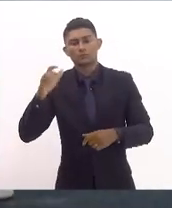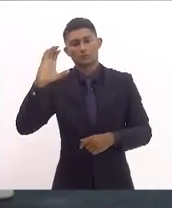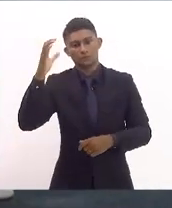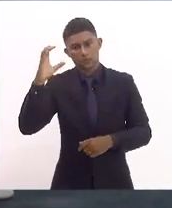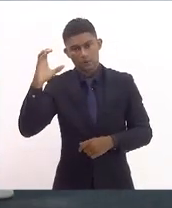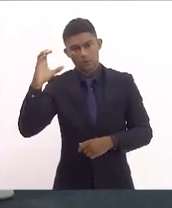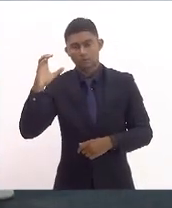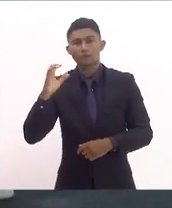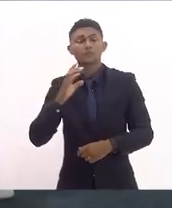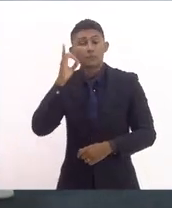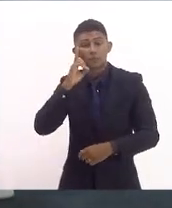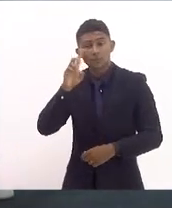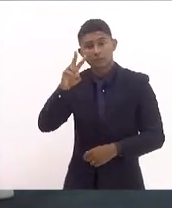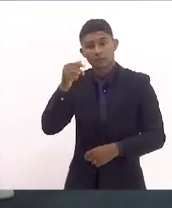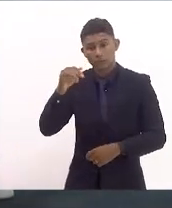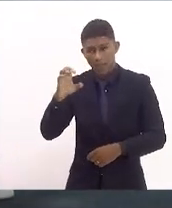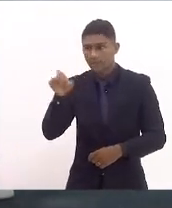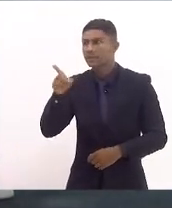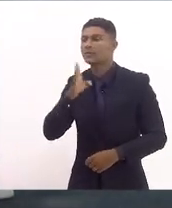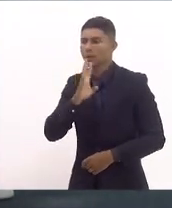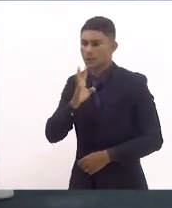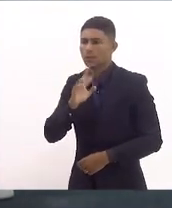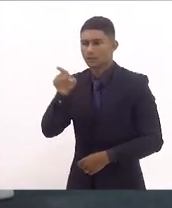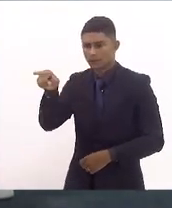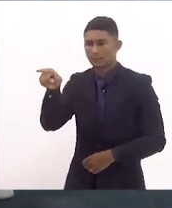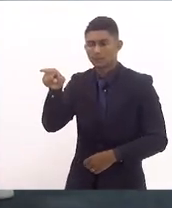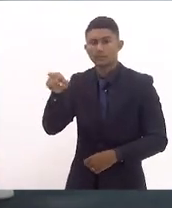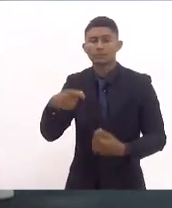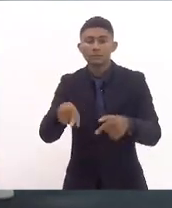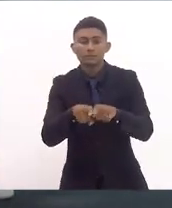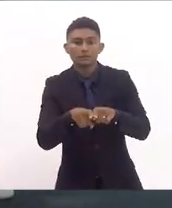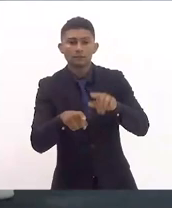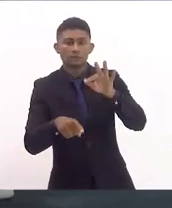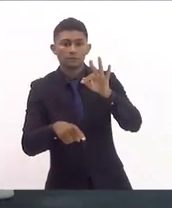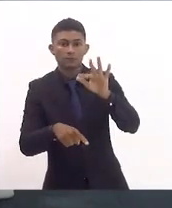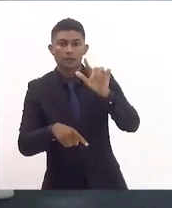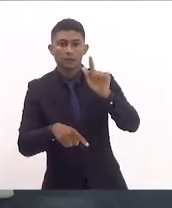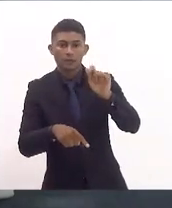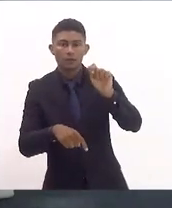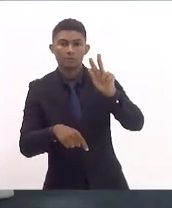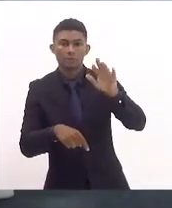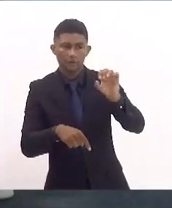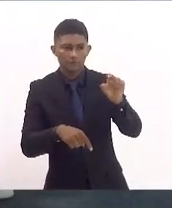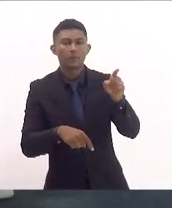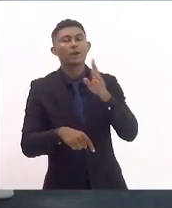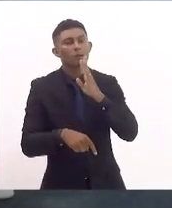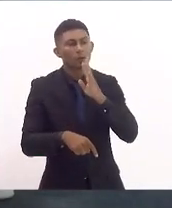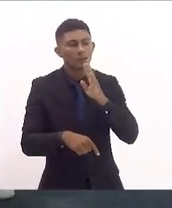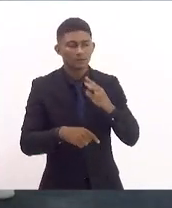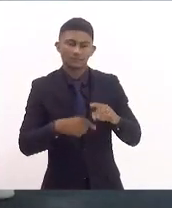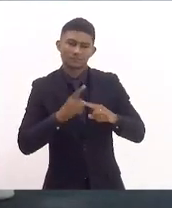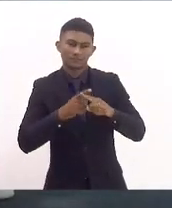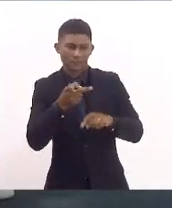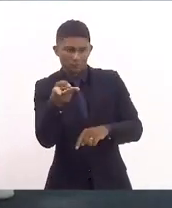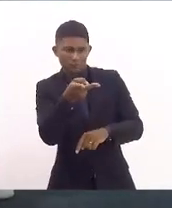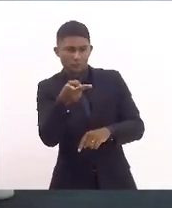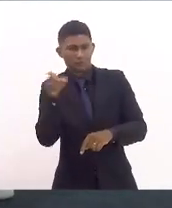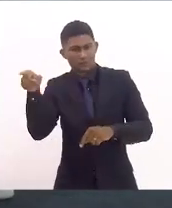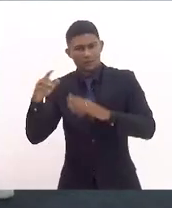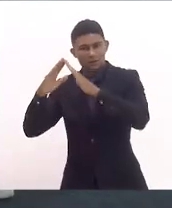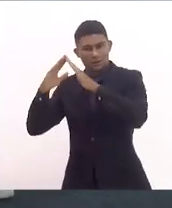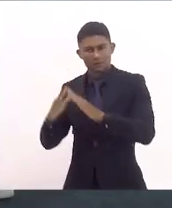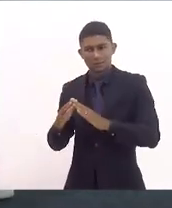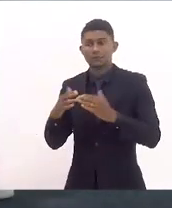Deputado waldeck conhece bem Deputado Flávio serafini também que são de lá né Então